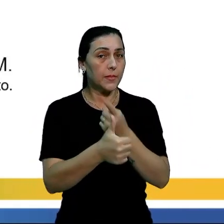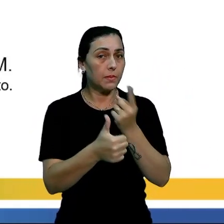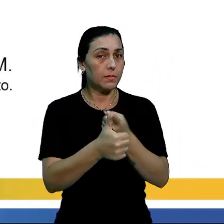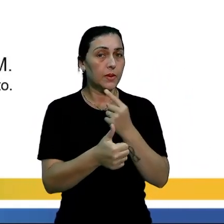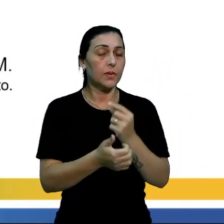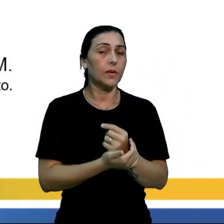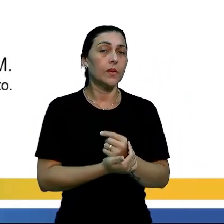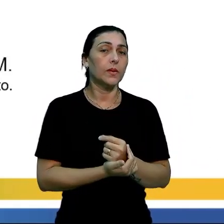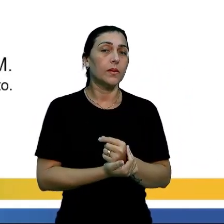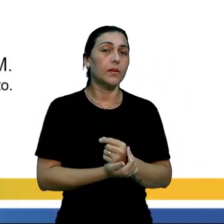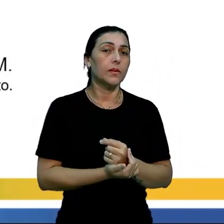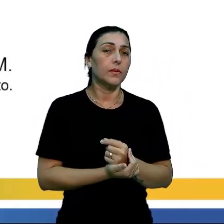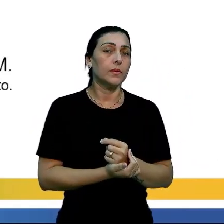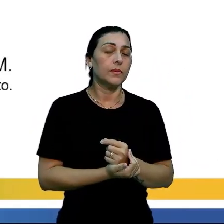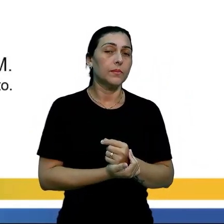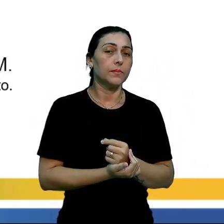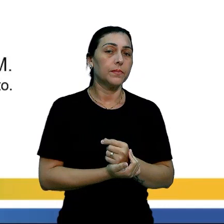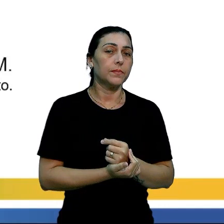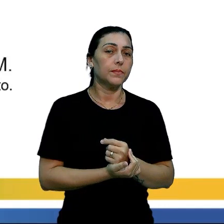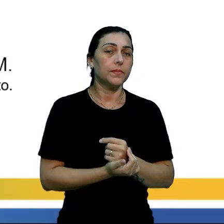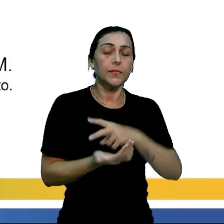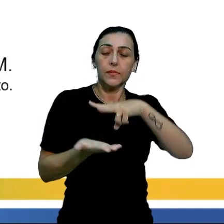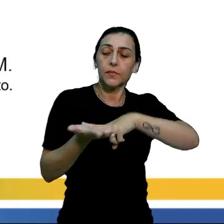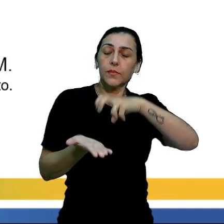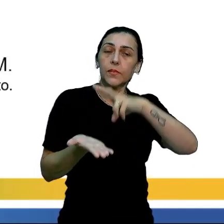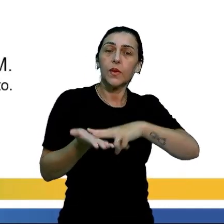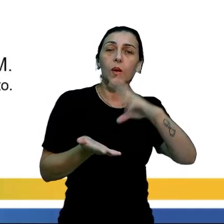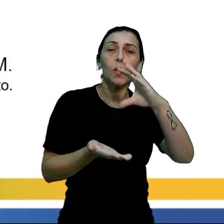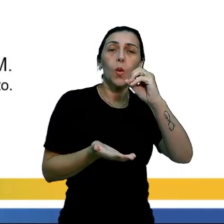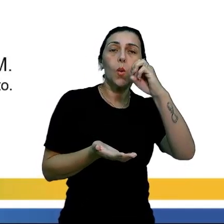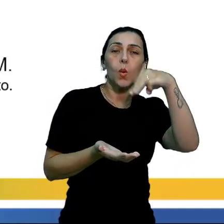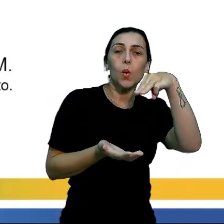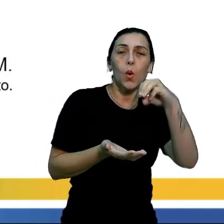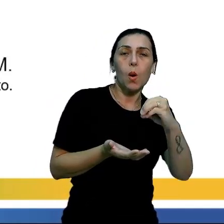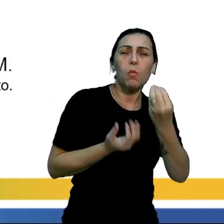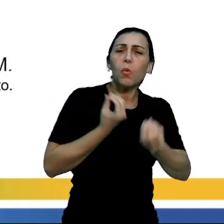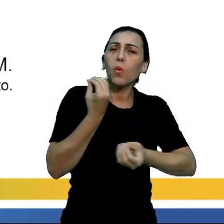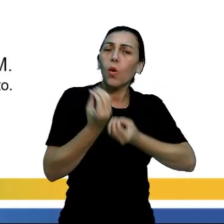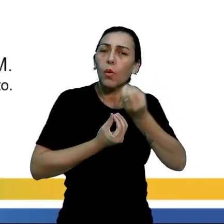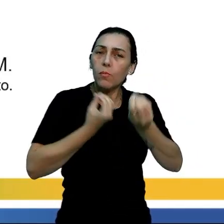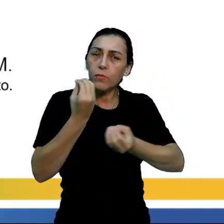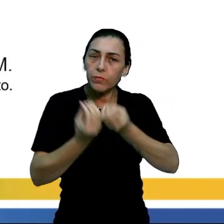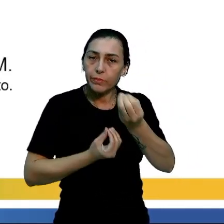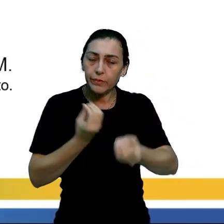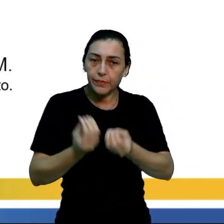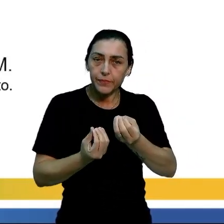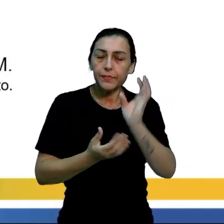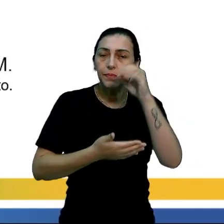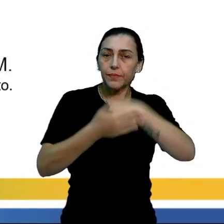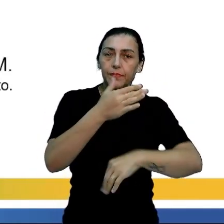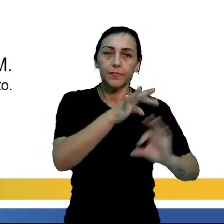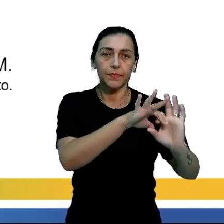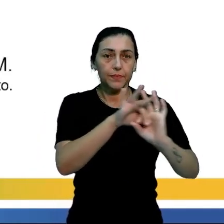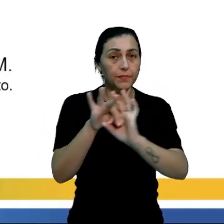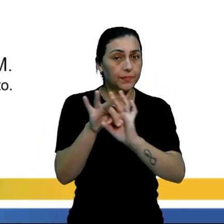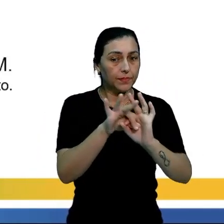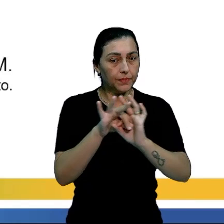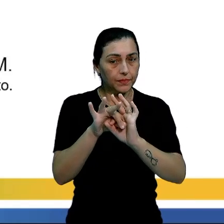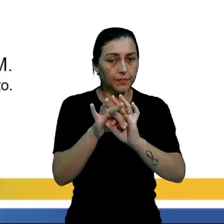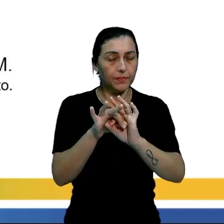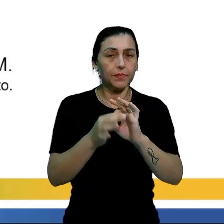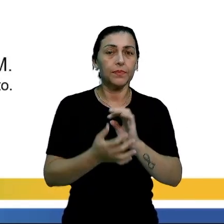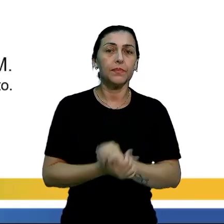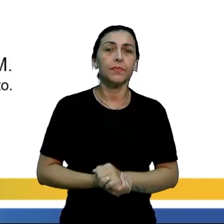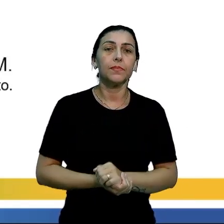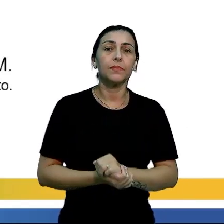ó, vai pensar esse vocábulozinho aí, como, né? Como, galerinha, dentro desse contexto aí, ele é